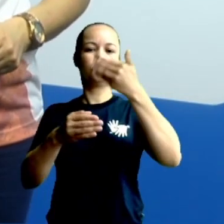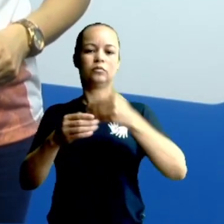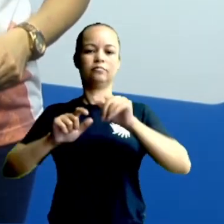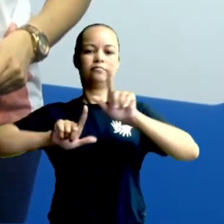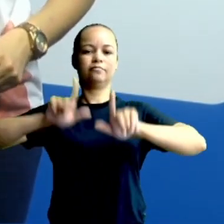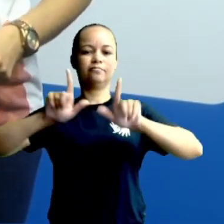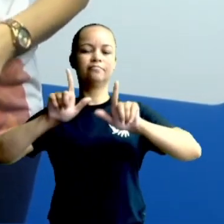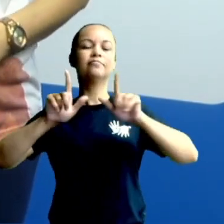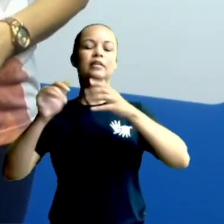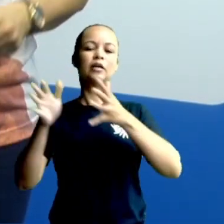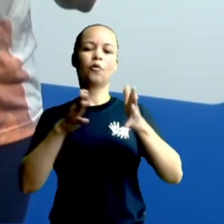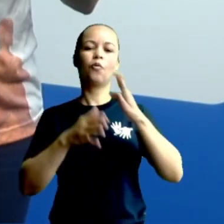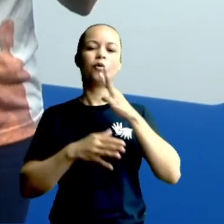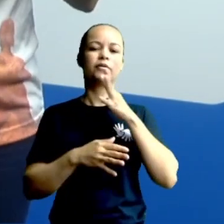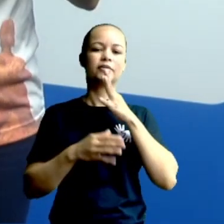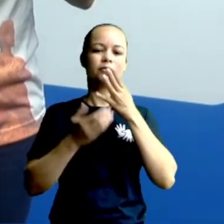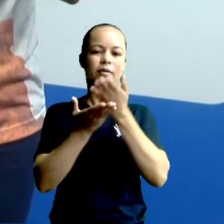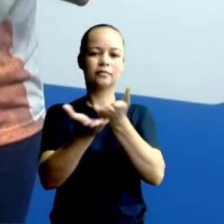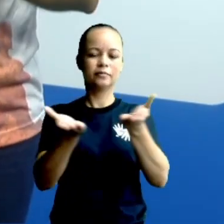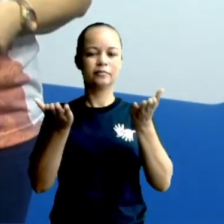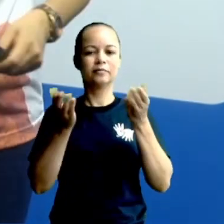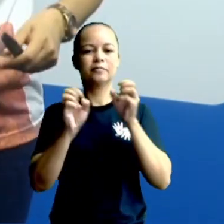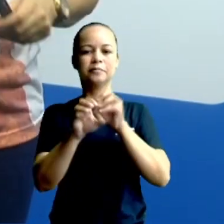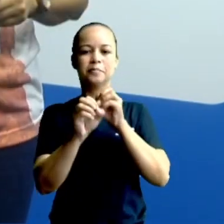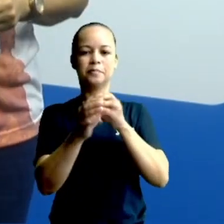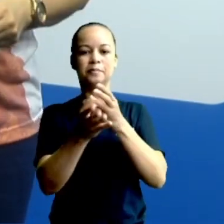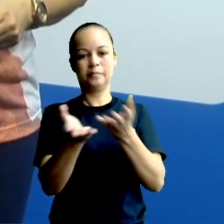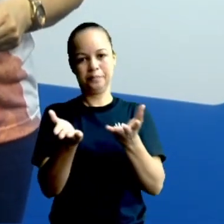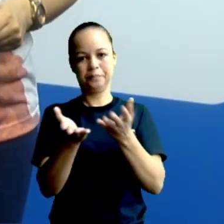pouco do conhecimento da matemática para dentro